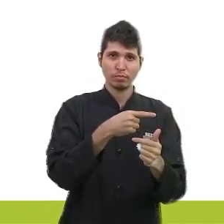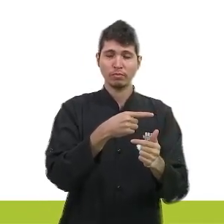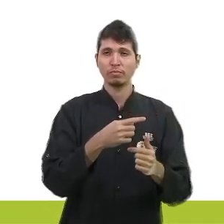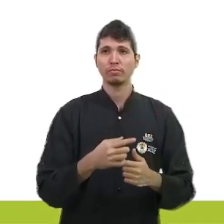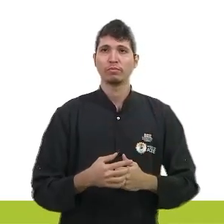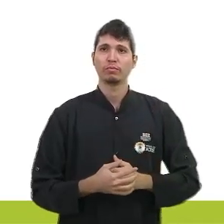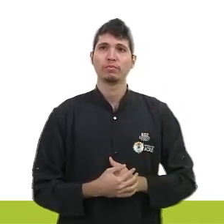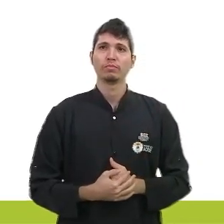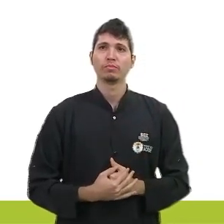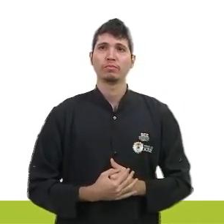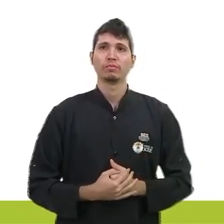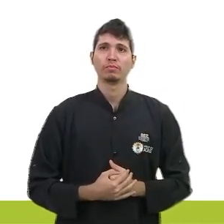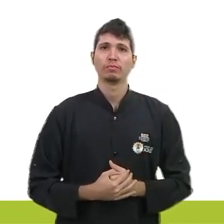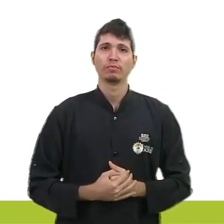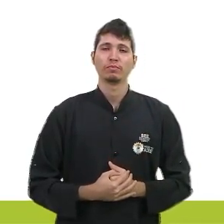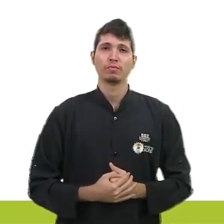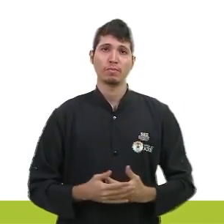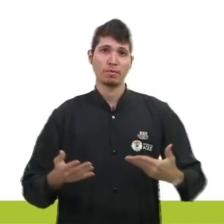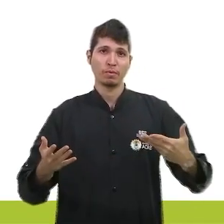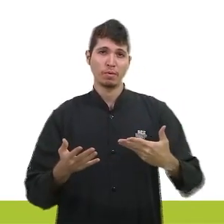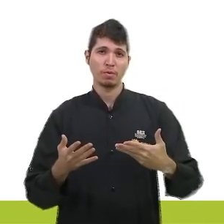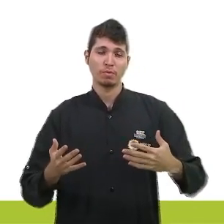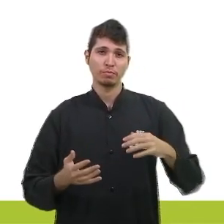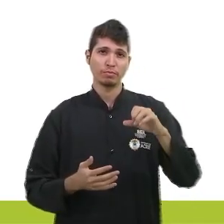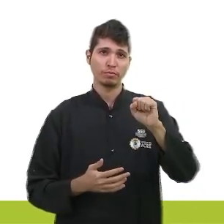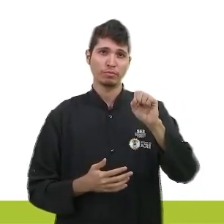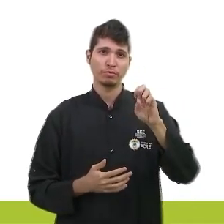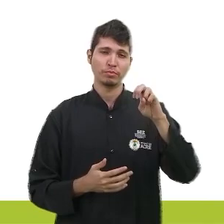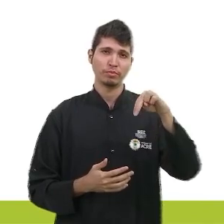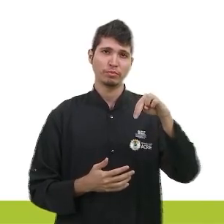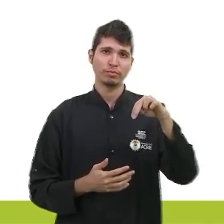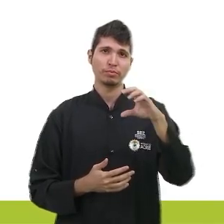eu vou descobrir o seno, o cosseno